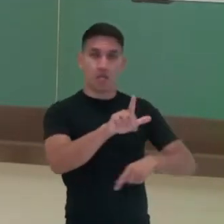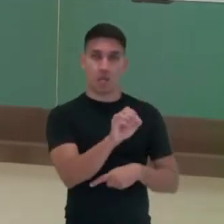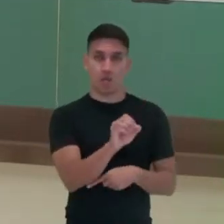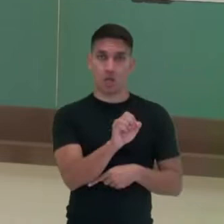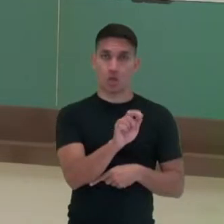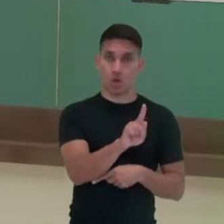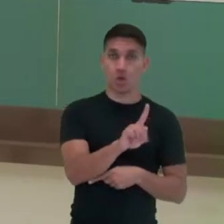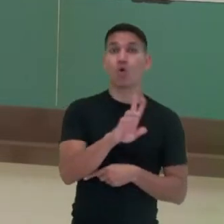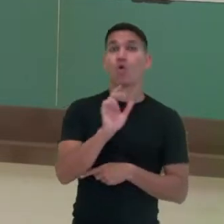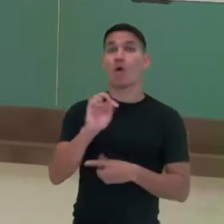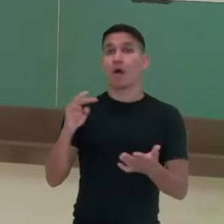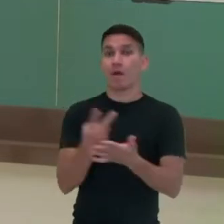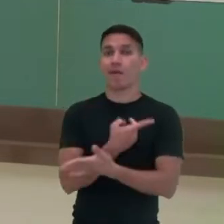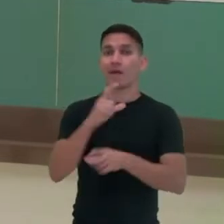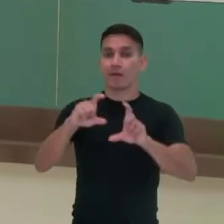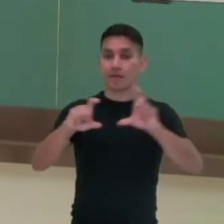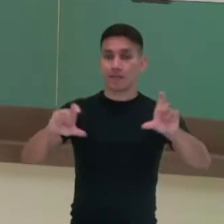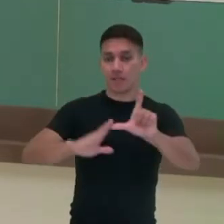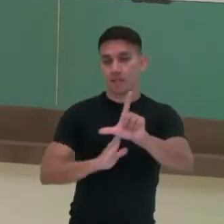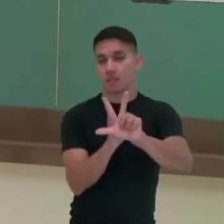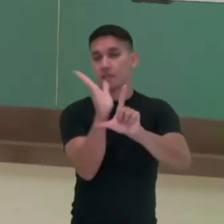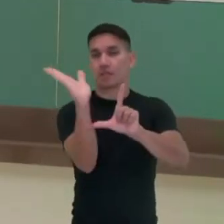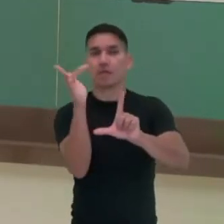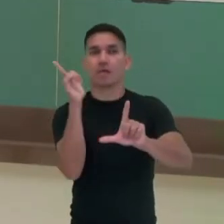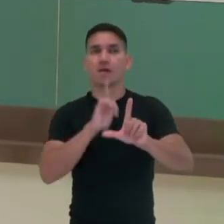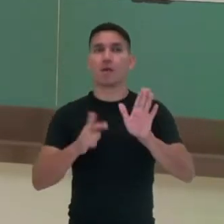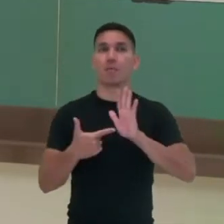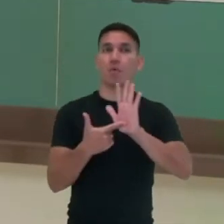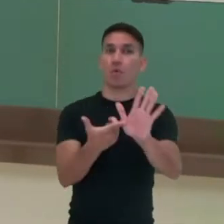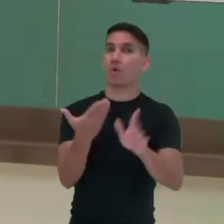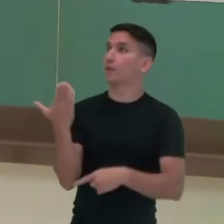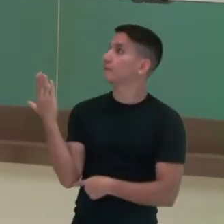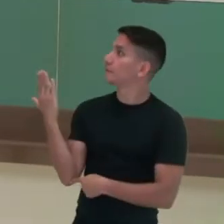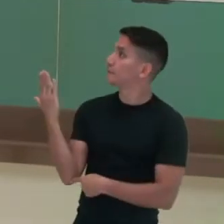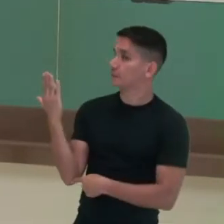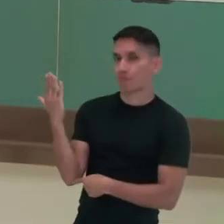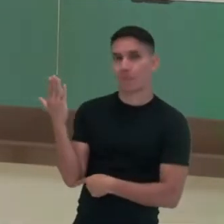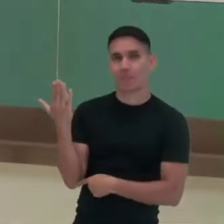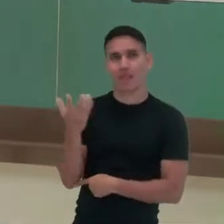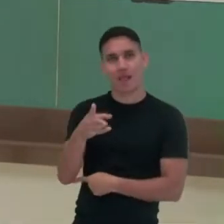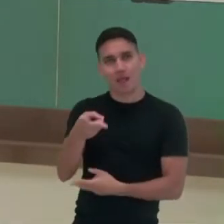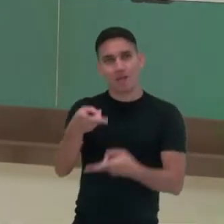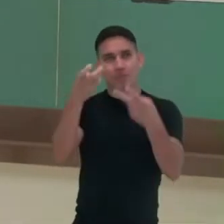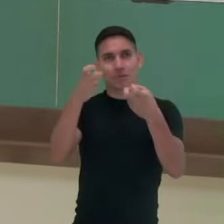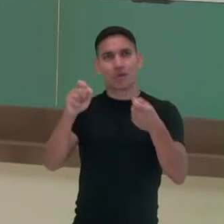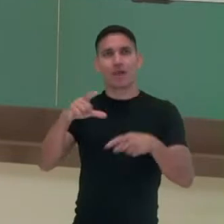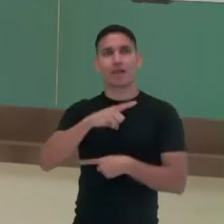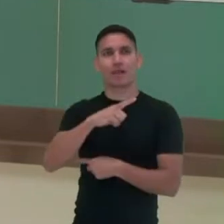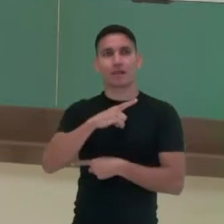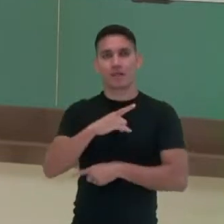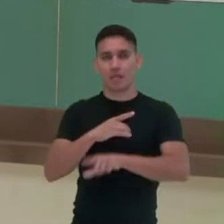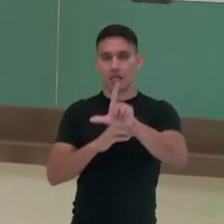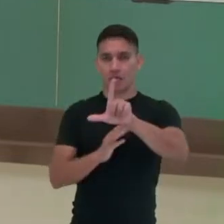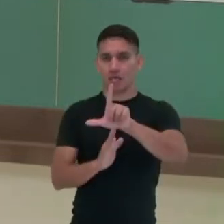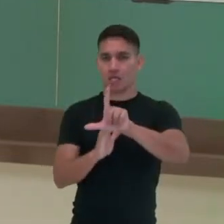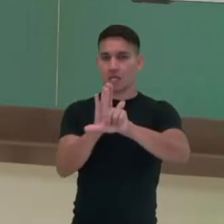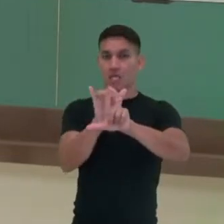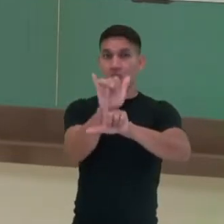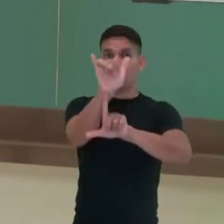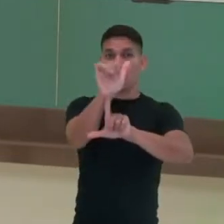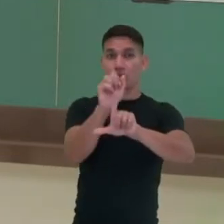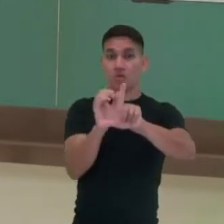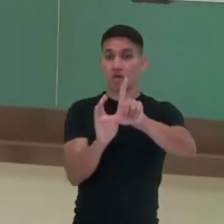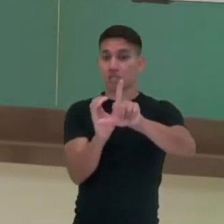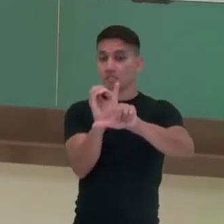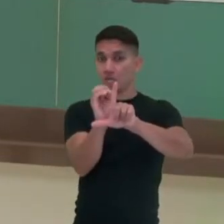A curva que representa a exponencial é essa daqui. Notem que ela corta o eixo do y no ponto